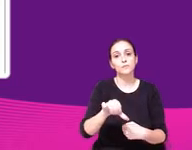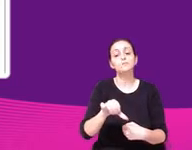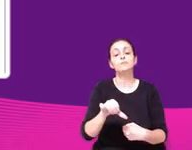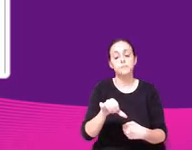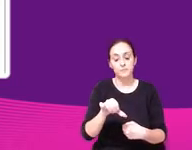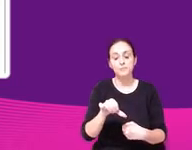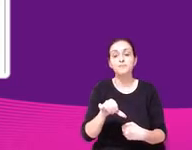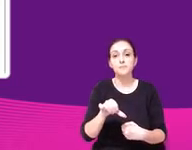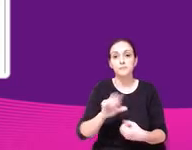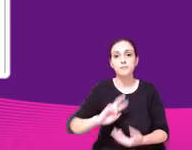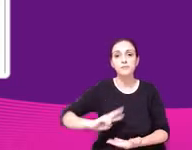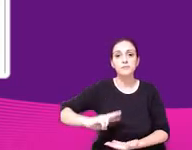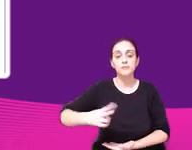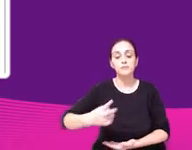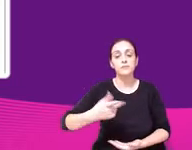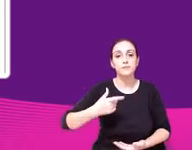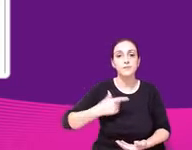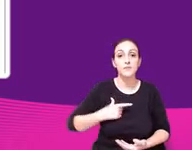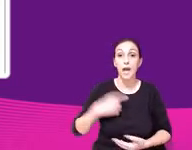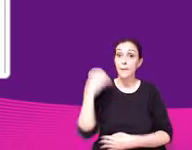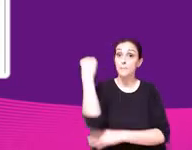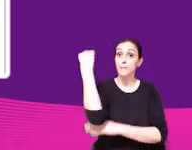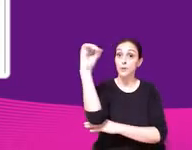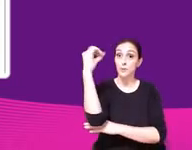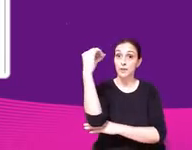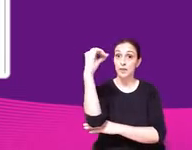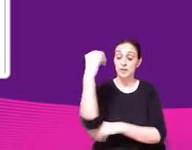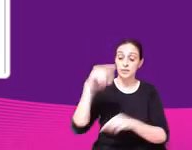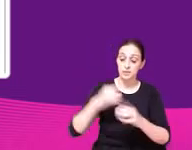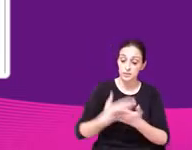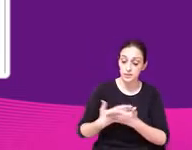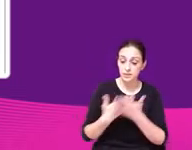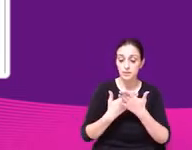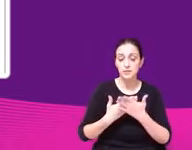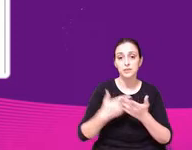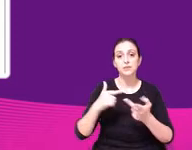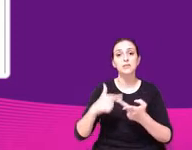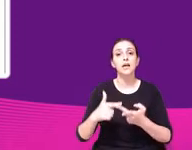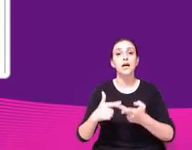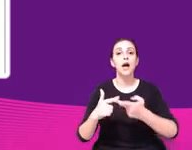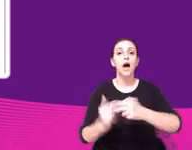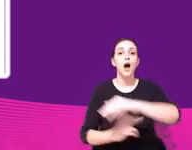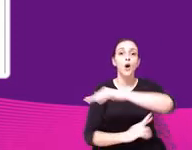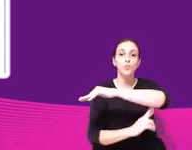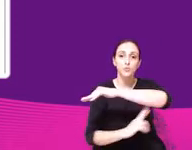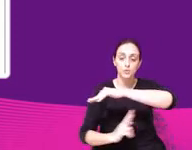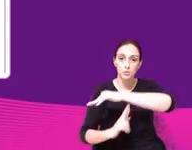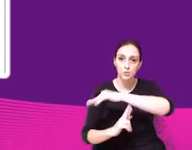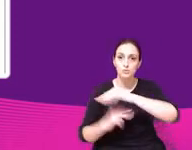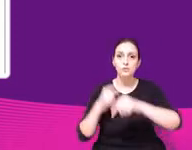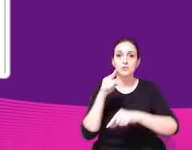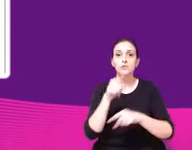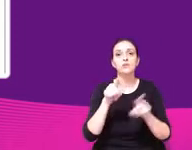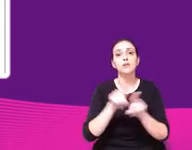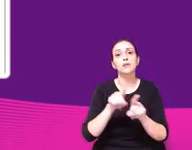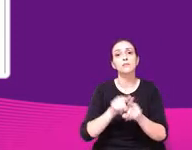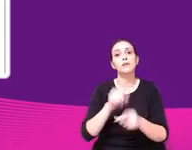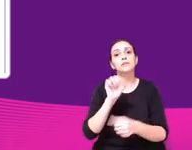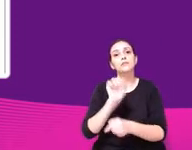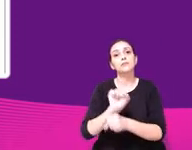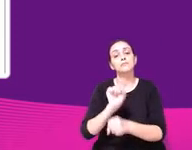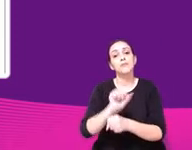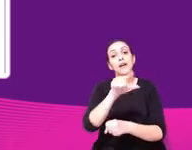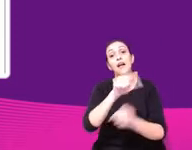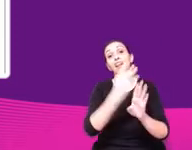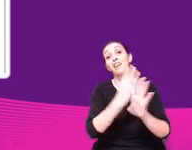Alguns estudos que fizemos em Porto Alegre e em Rondônia nos sugerem que a prevalência esperada em lista de espera,